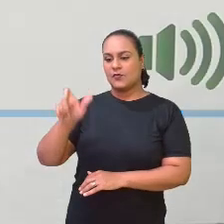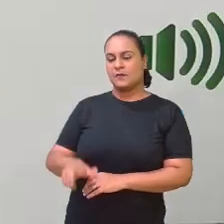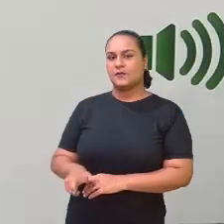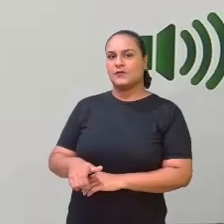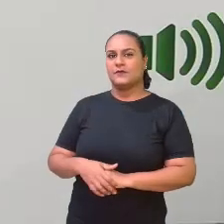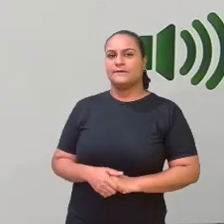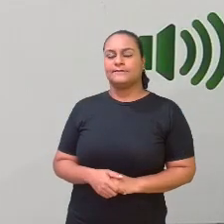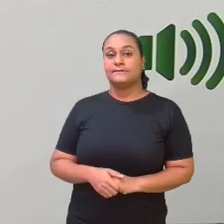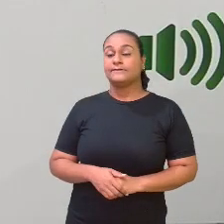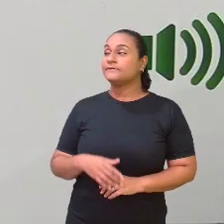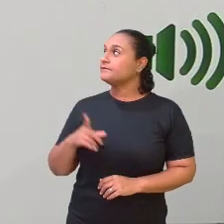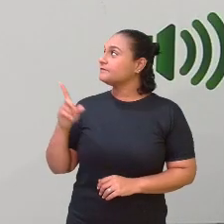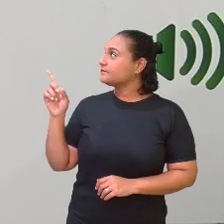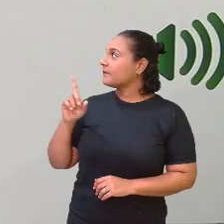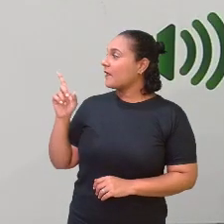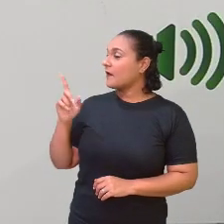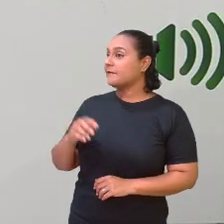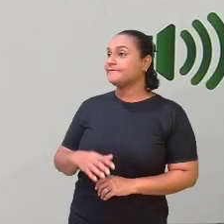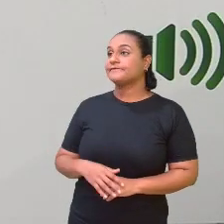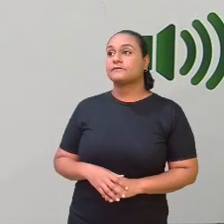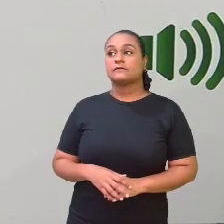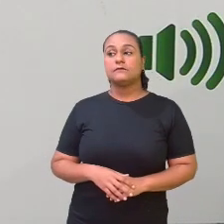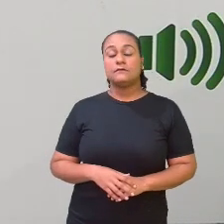o culto ao corpo